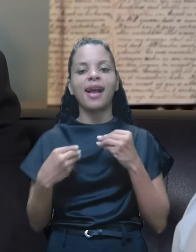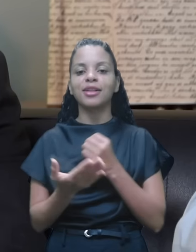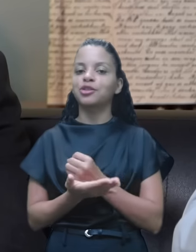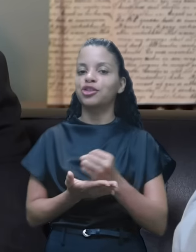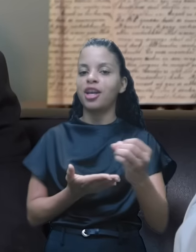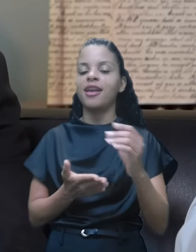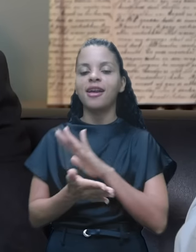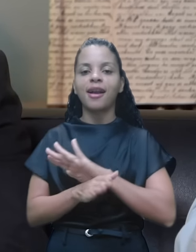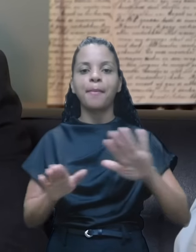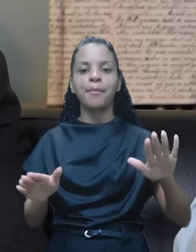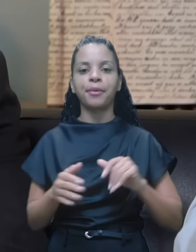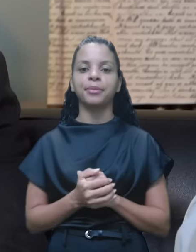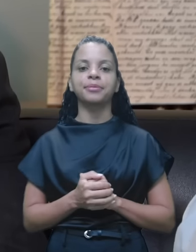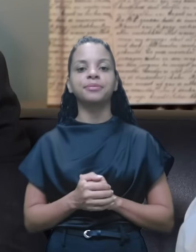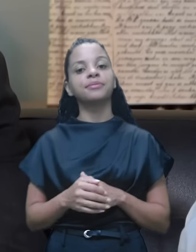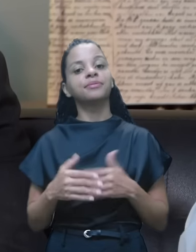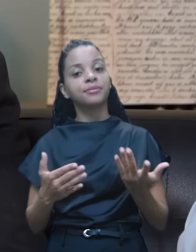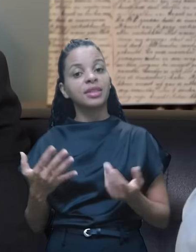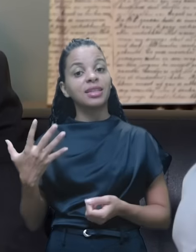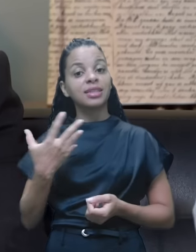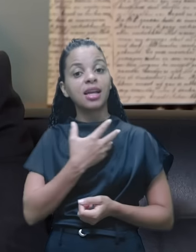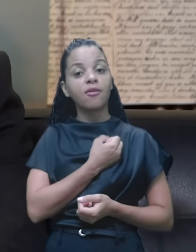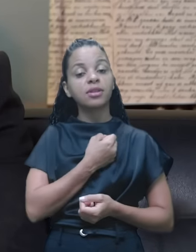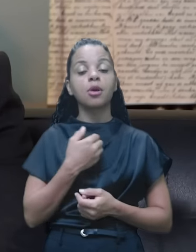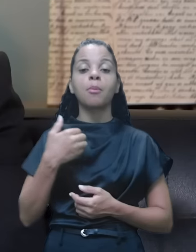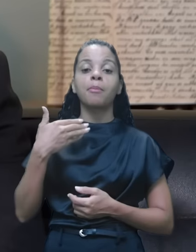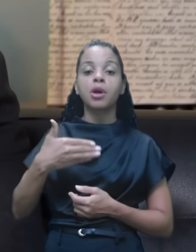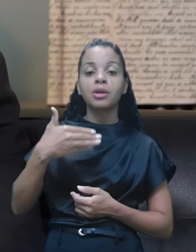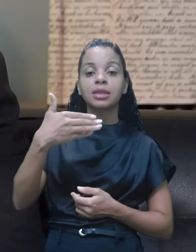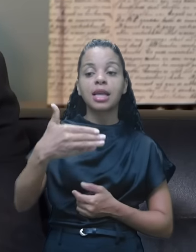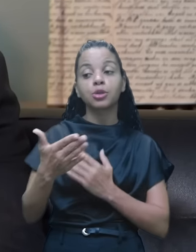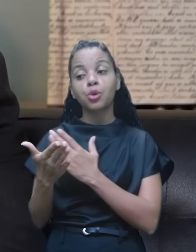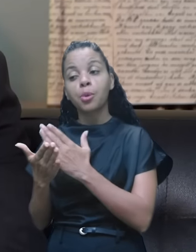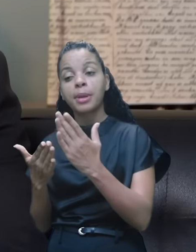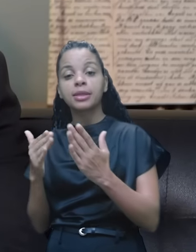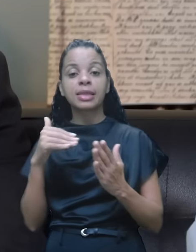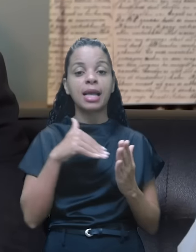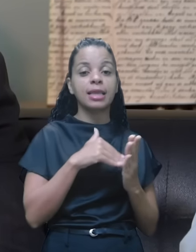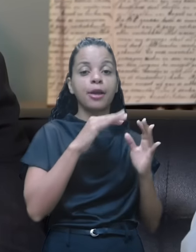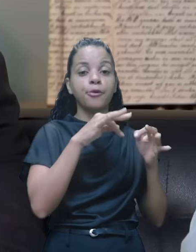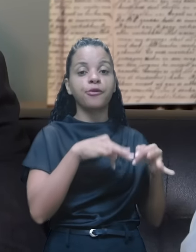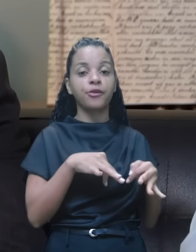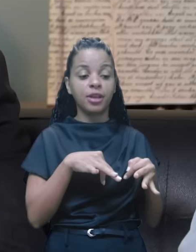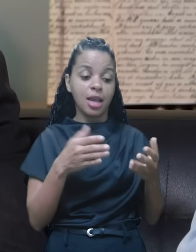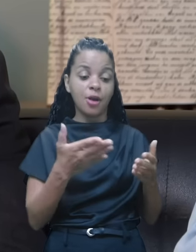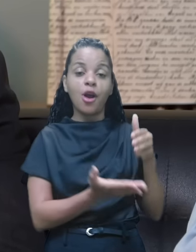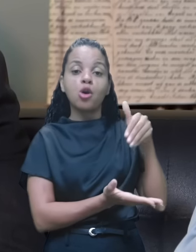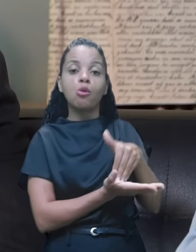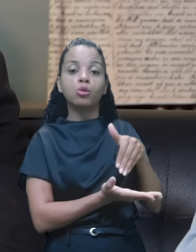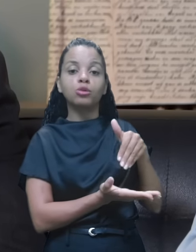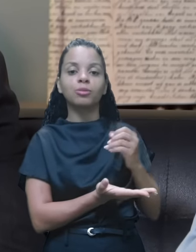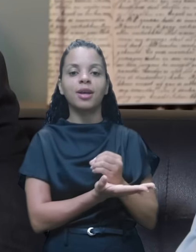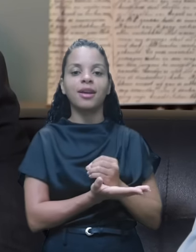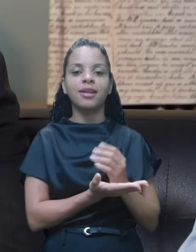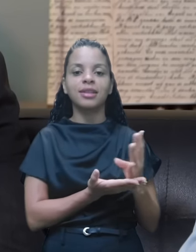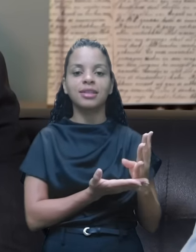entendemos claramente o processo da salvação, né? desde do seu início até o final. E agora, na última lição desse